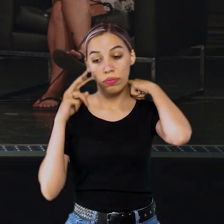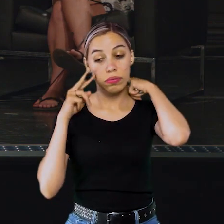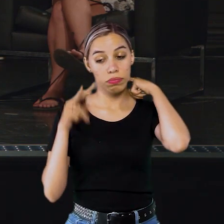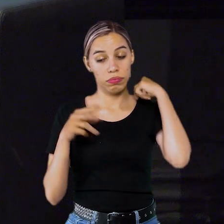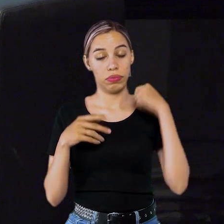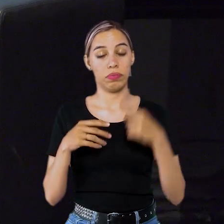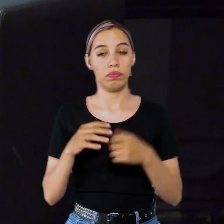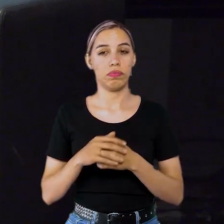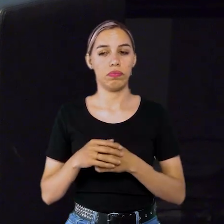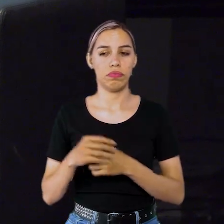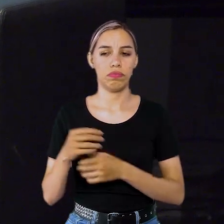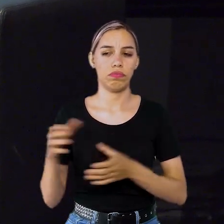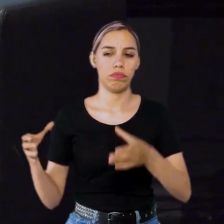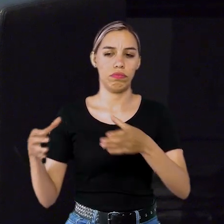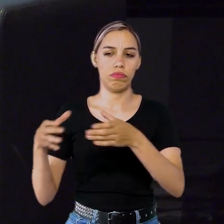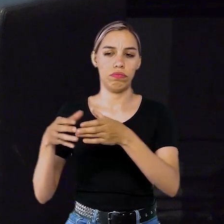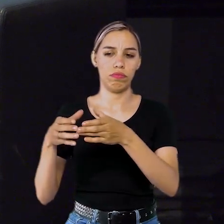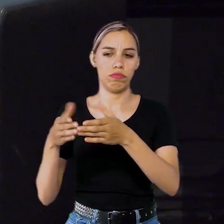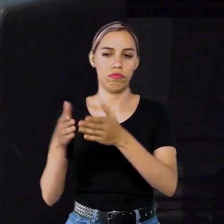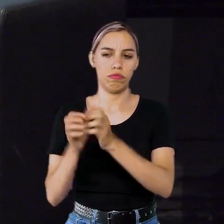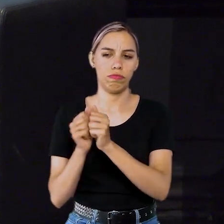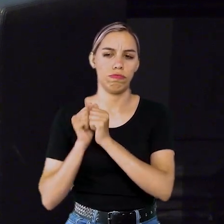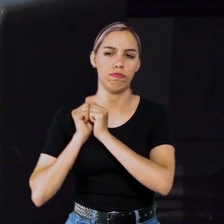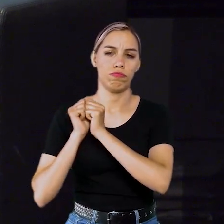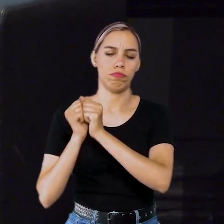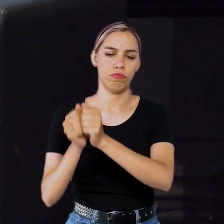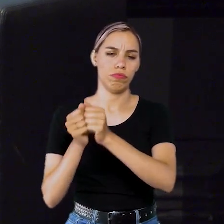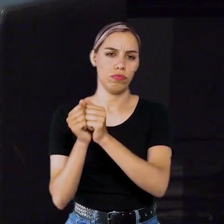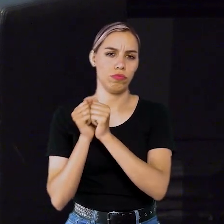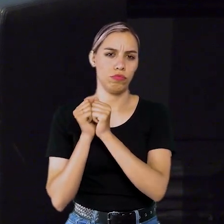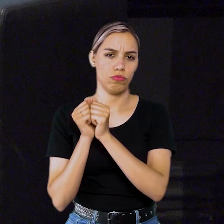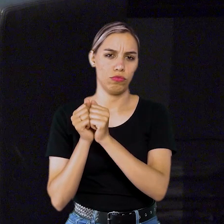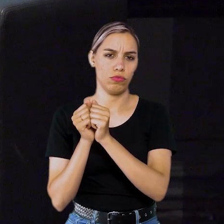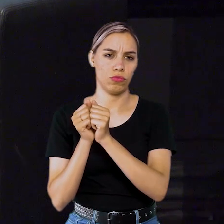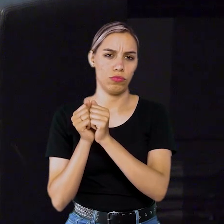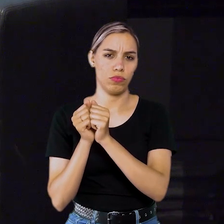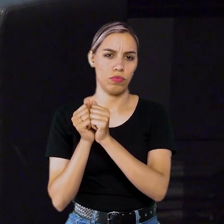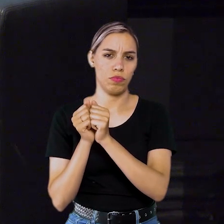né? Essa coletividade que existia,